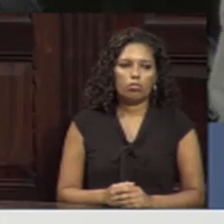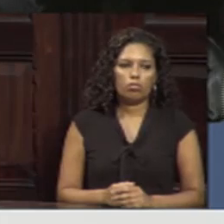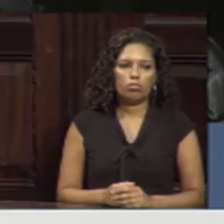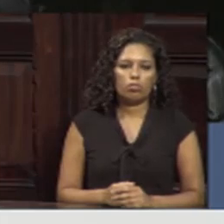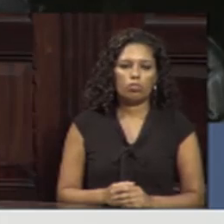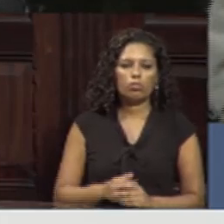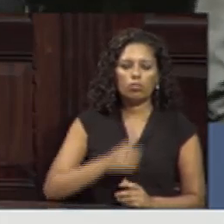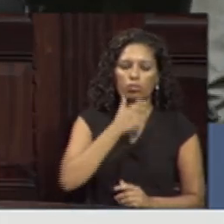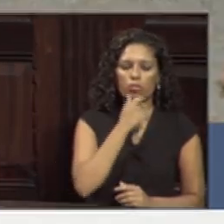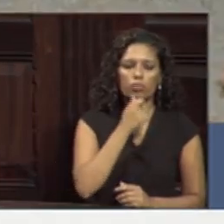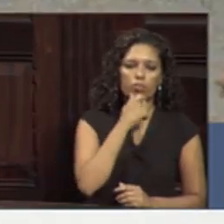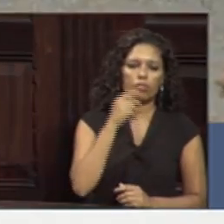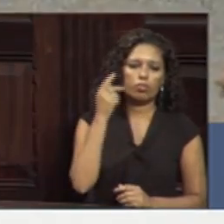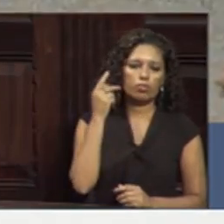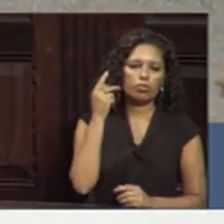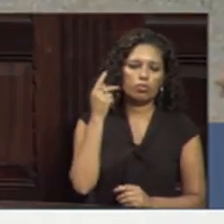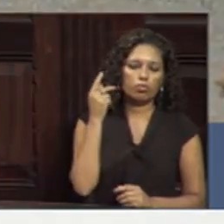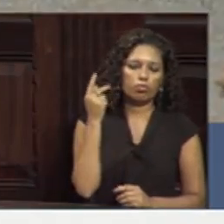Senhor presidente,